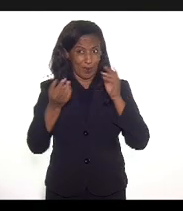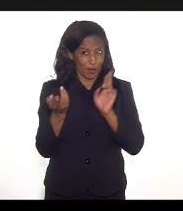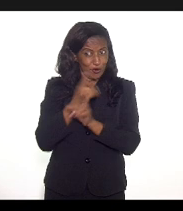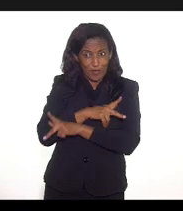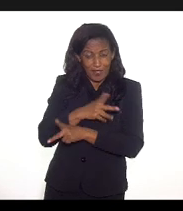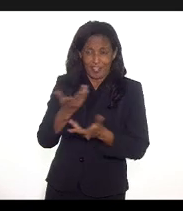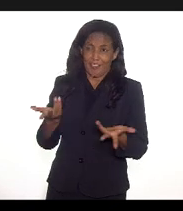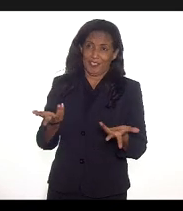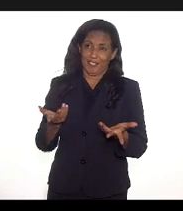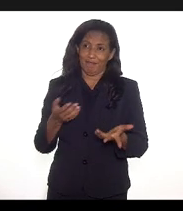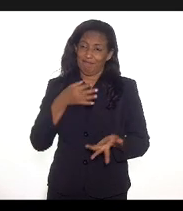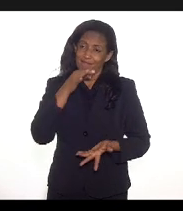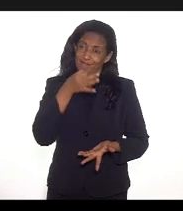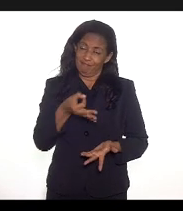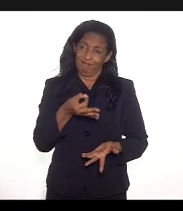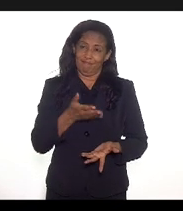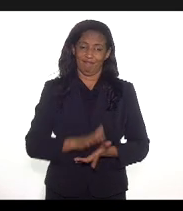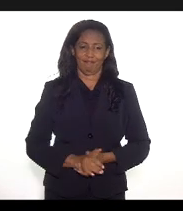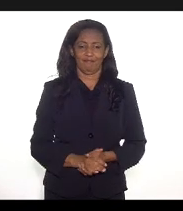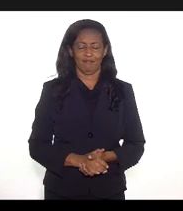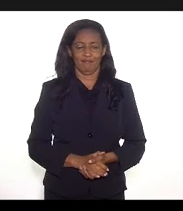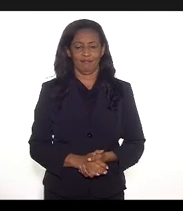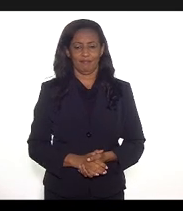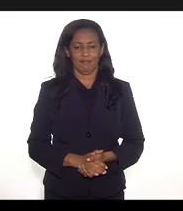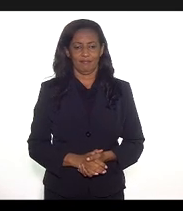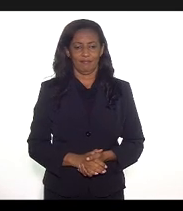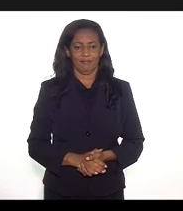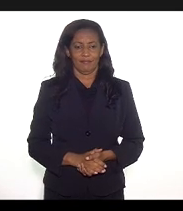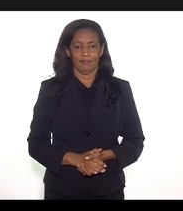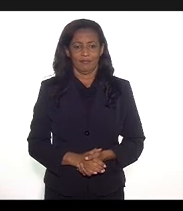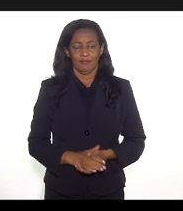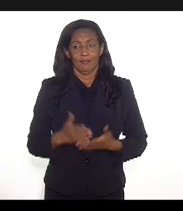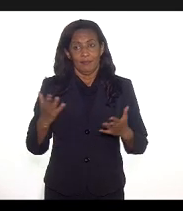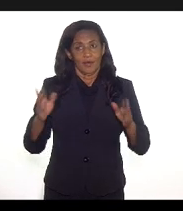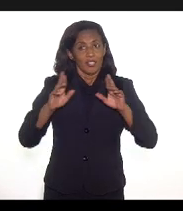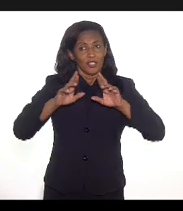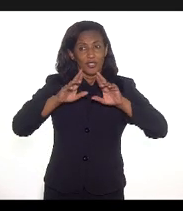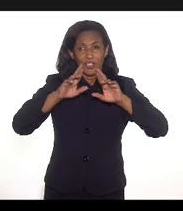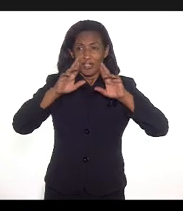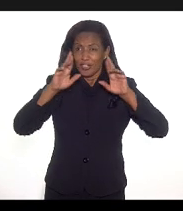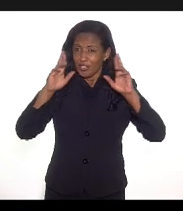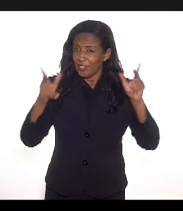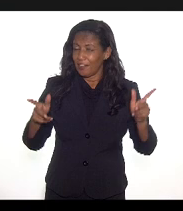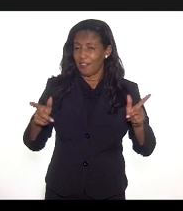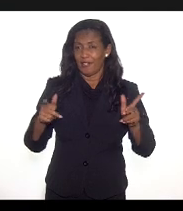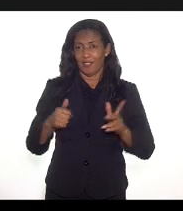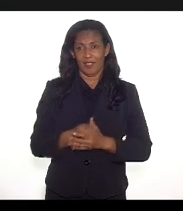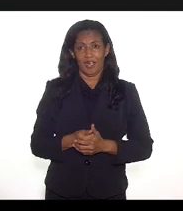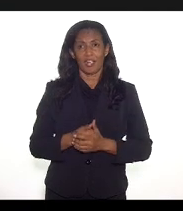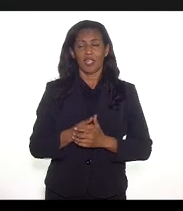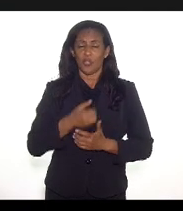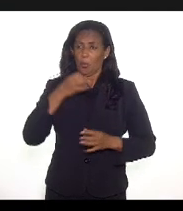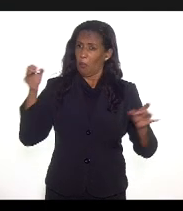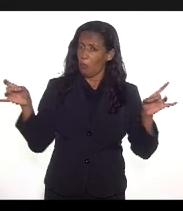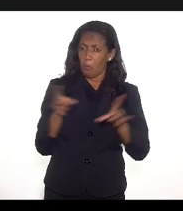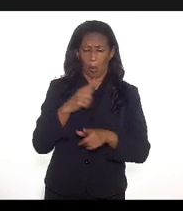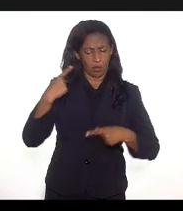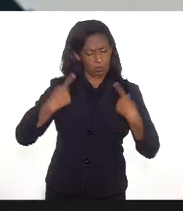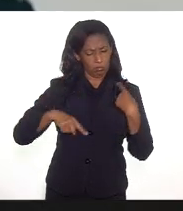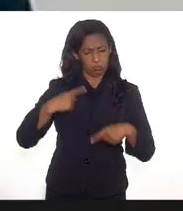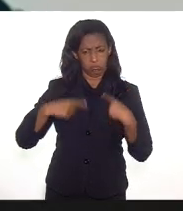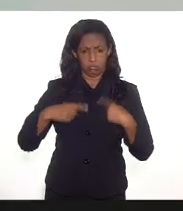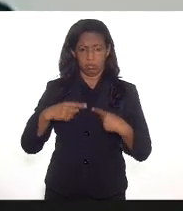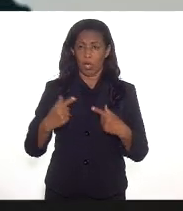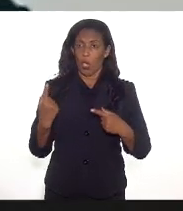Vossa Excelência nesta questão, por exemplo. Mas é divergência absolutamente passível de discussão. Por quê? Porque,